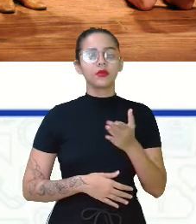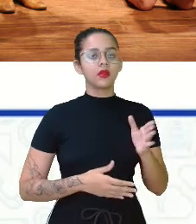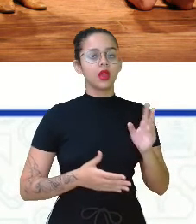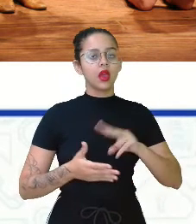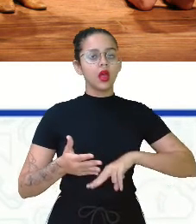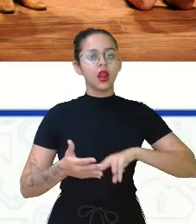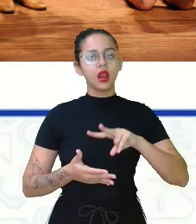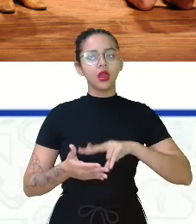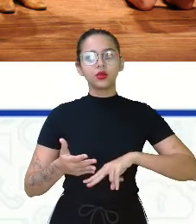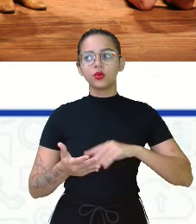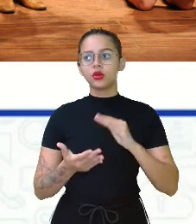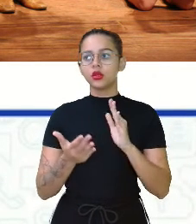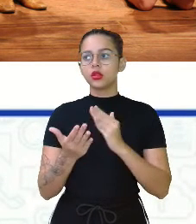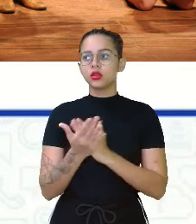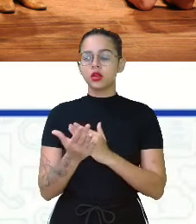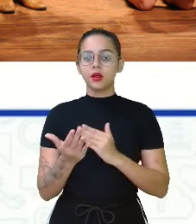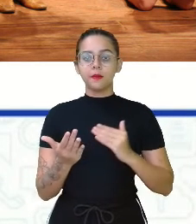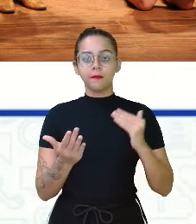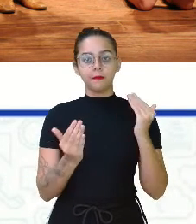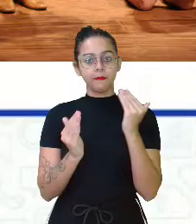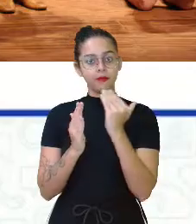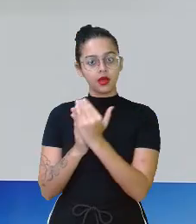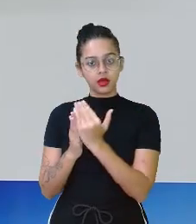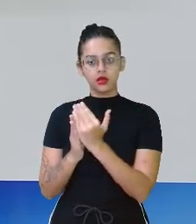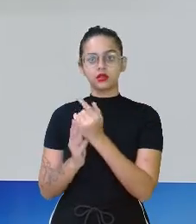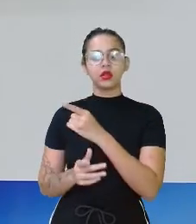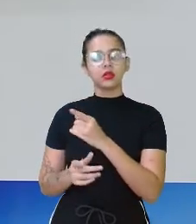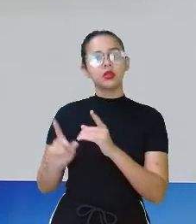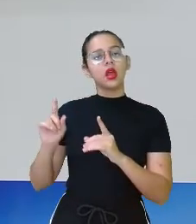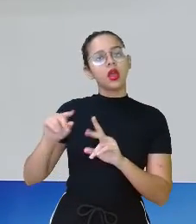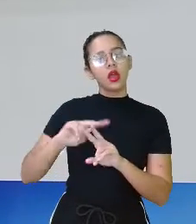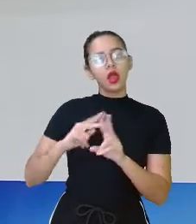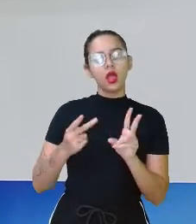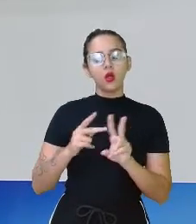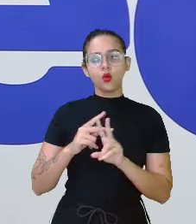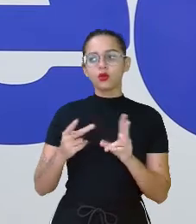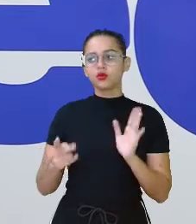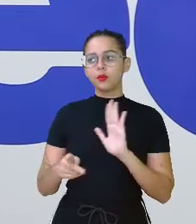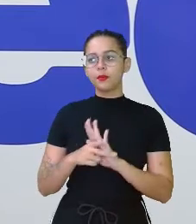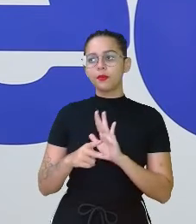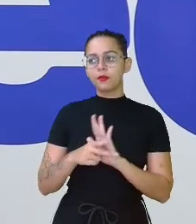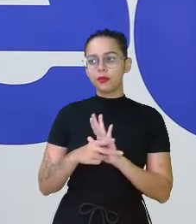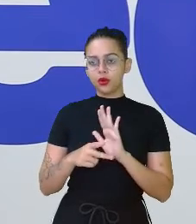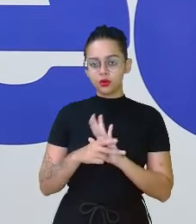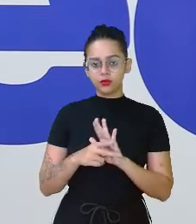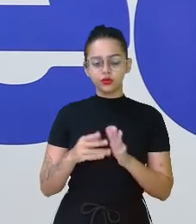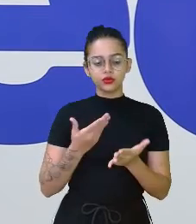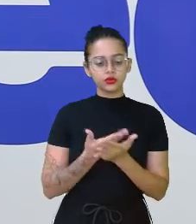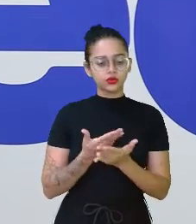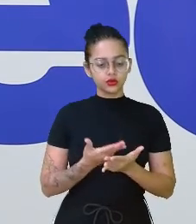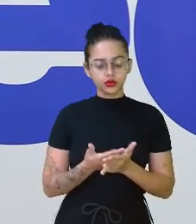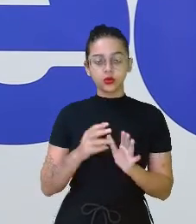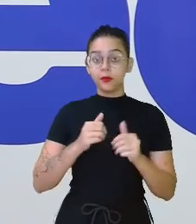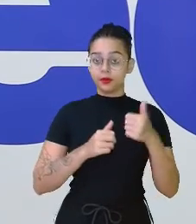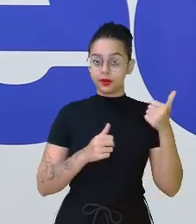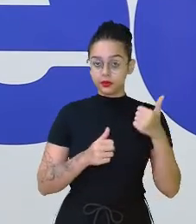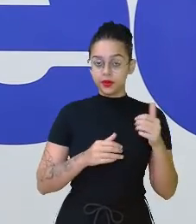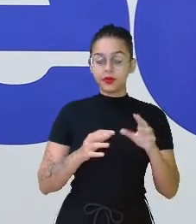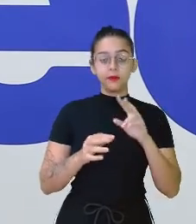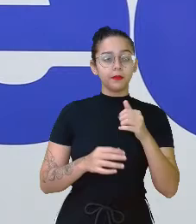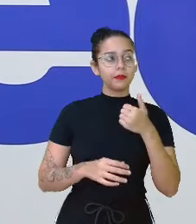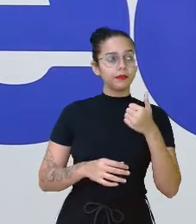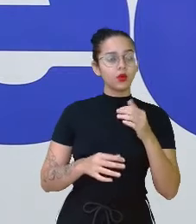dramática, que era um recurso de estudo, né, Gine? Era primeiro assim, era o recurso de estudo, de conhecer